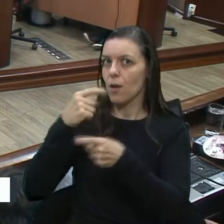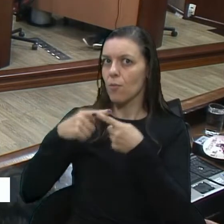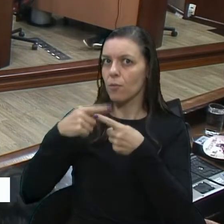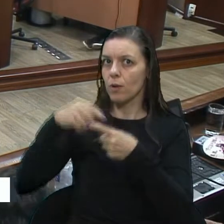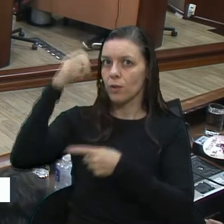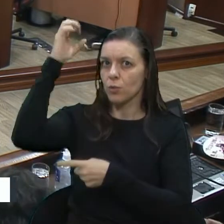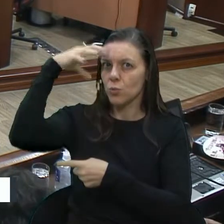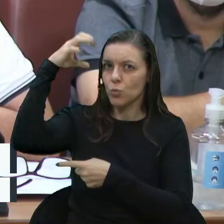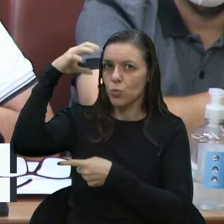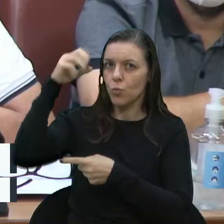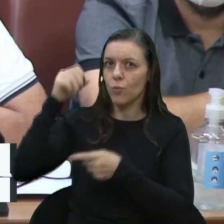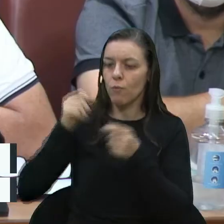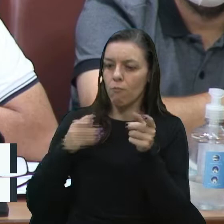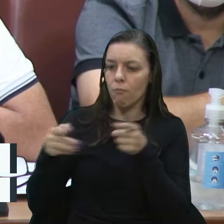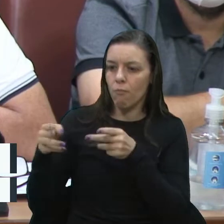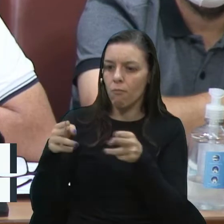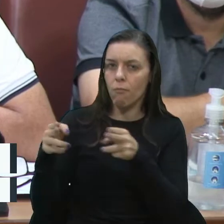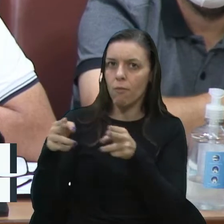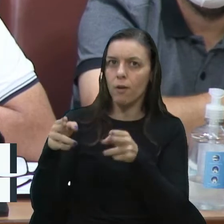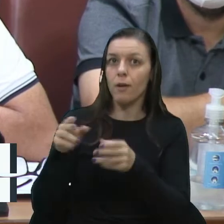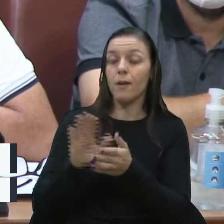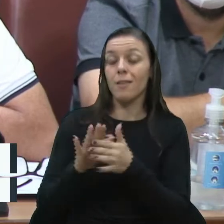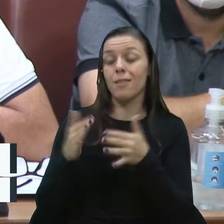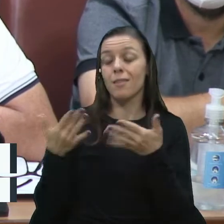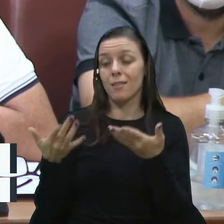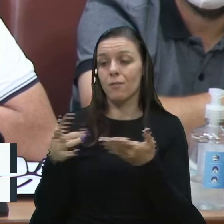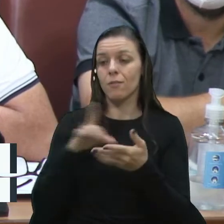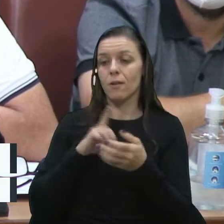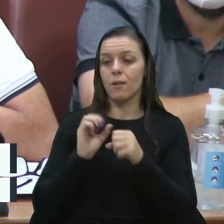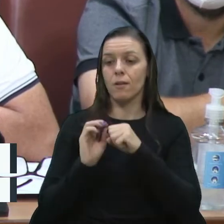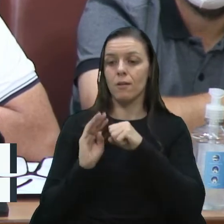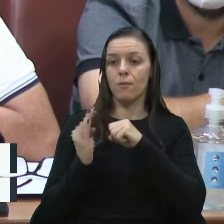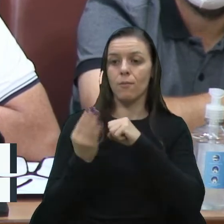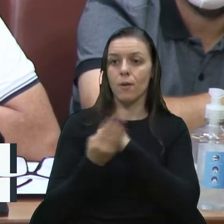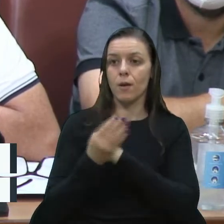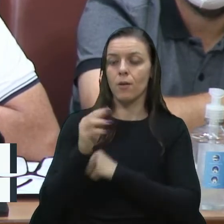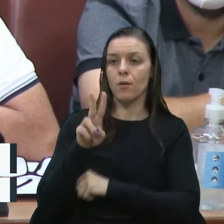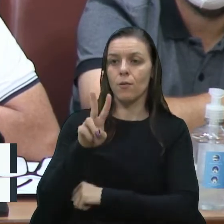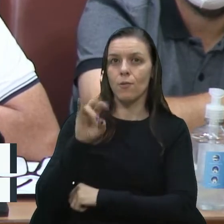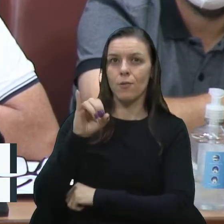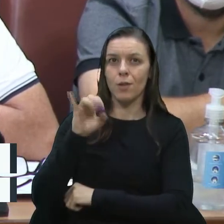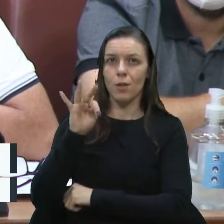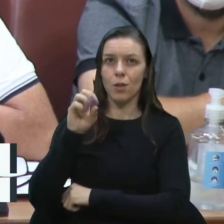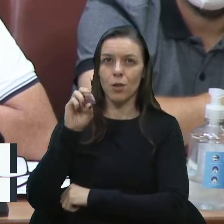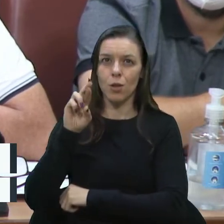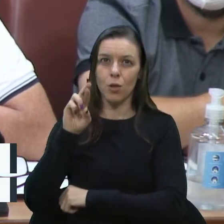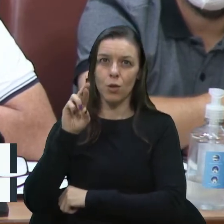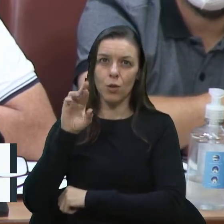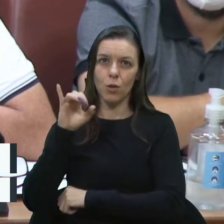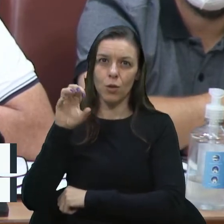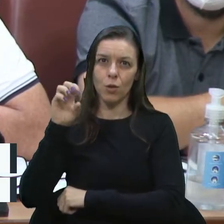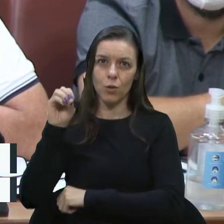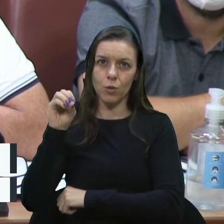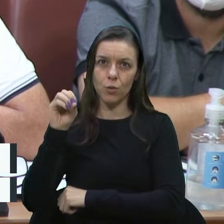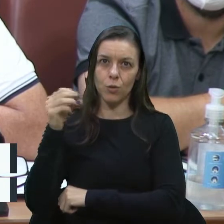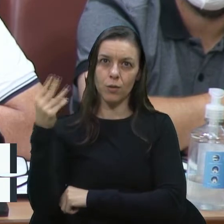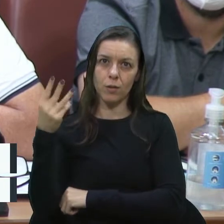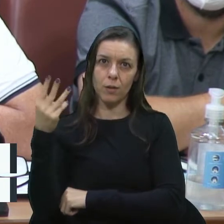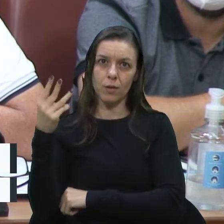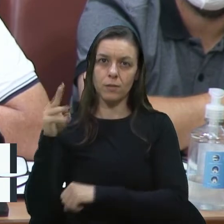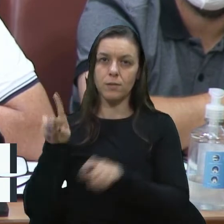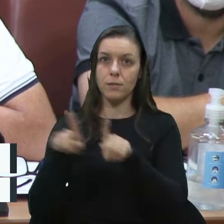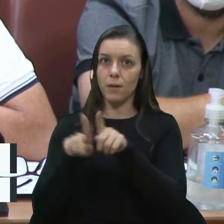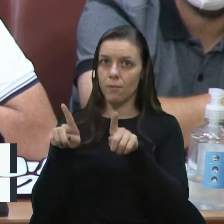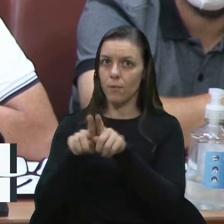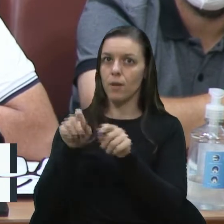entrada do loteamento Vitória 3. Foi feito ali na Riceira Pícola, ali no São José, aqueles dois, lá